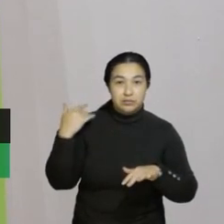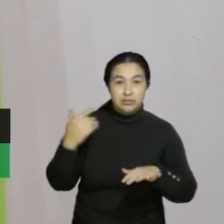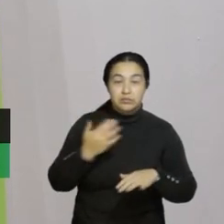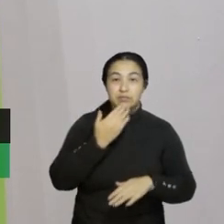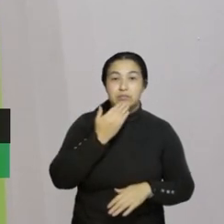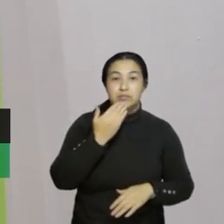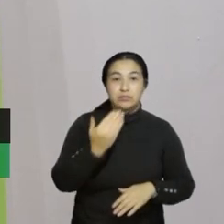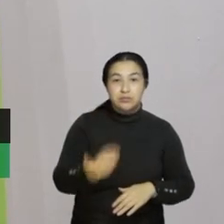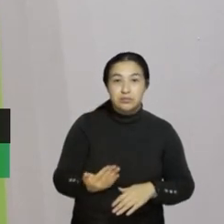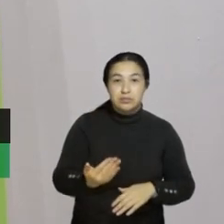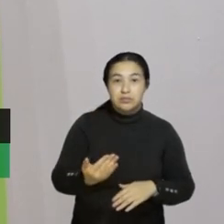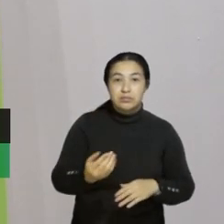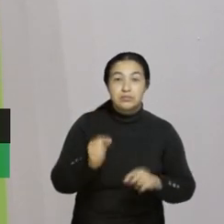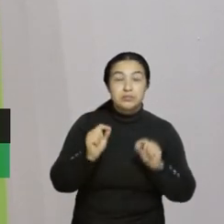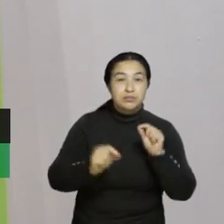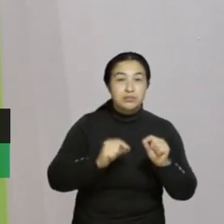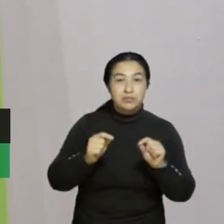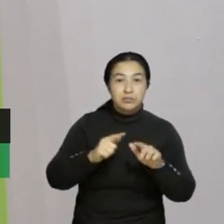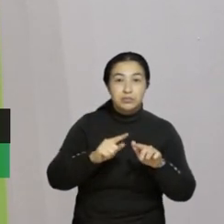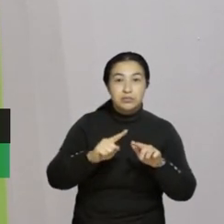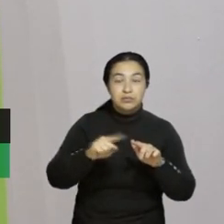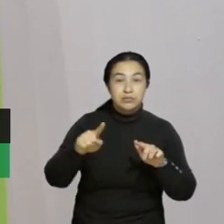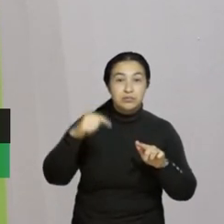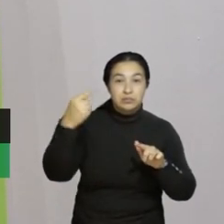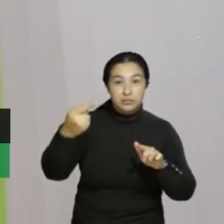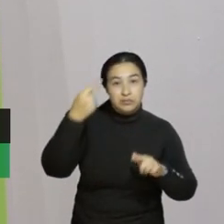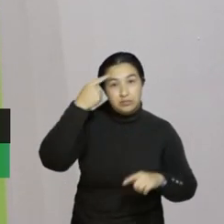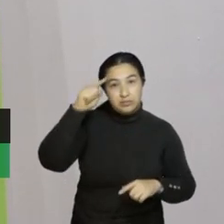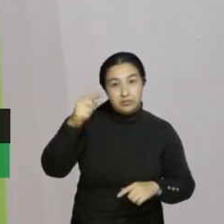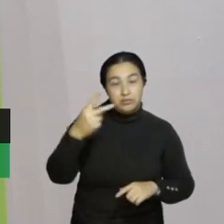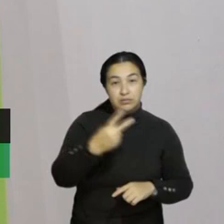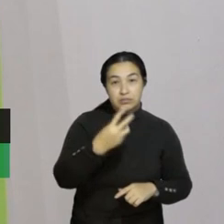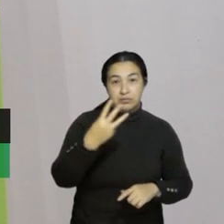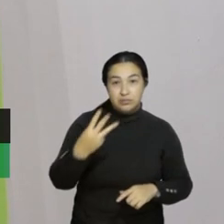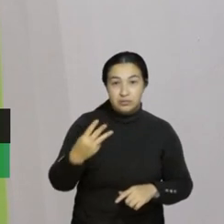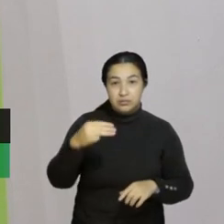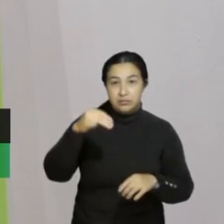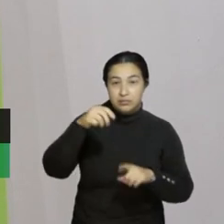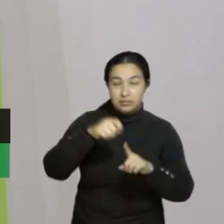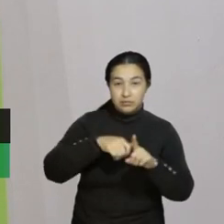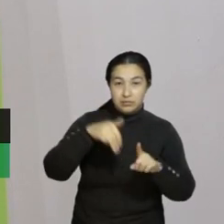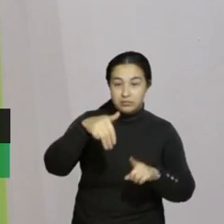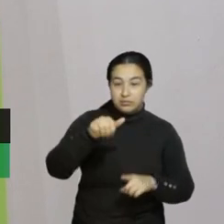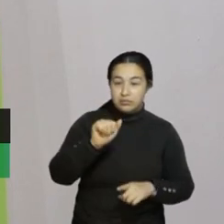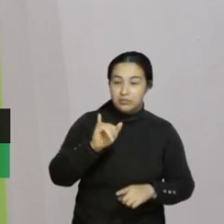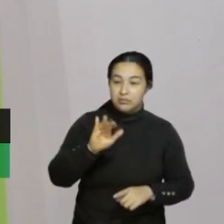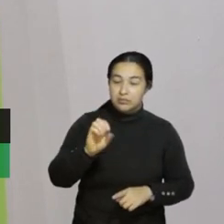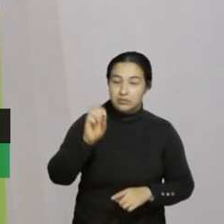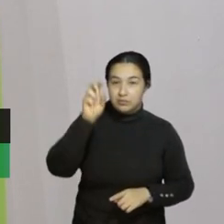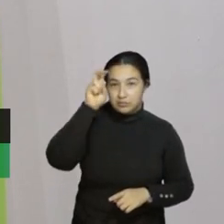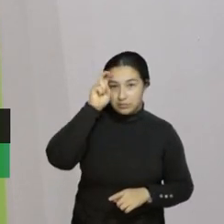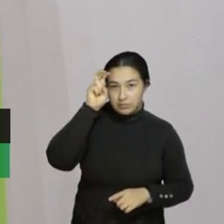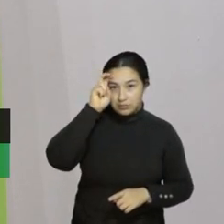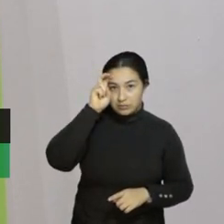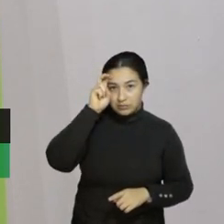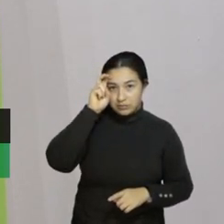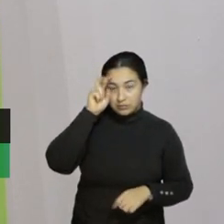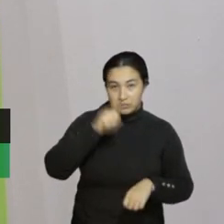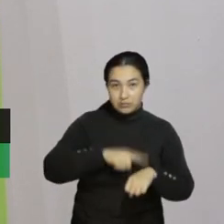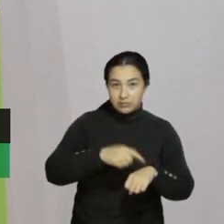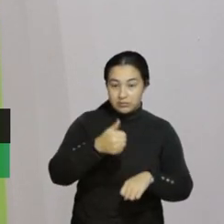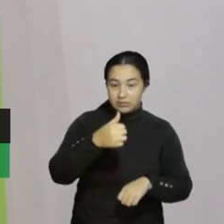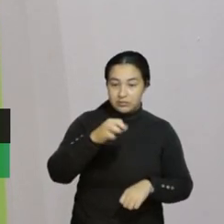que nós tenhamos na semana que vem, no dia 23 de maio, na quinta-feira, às 19 horas, uma audiência pública